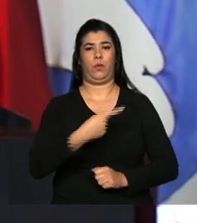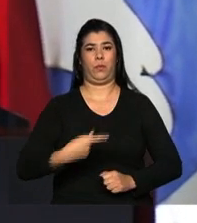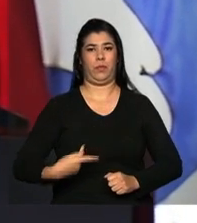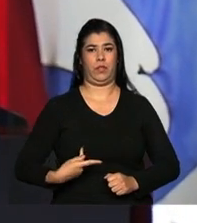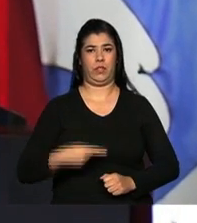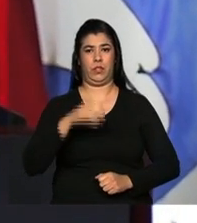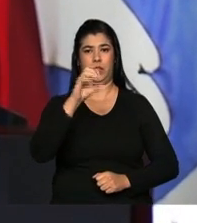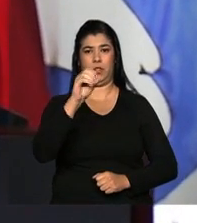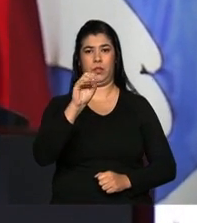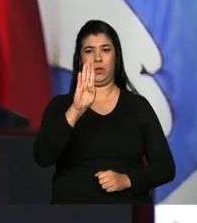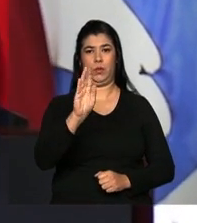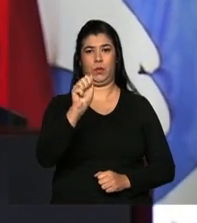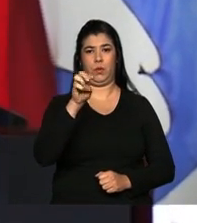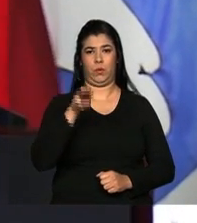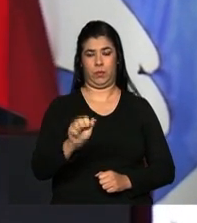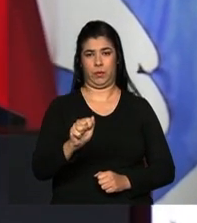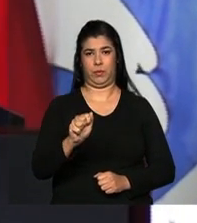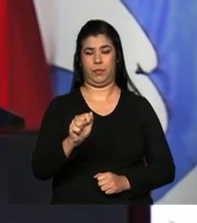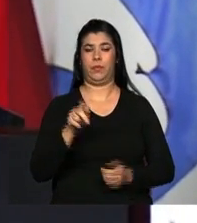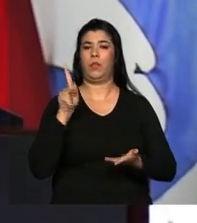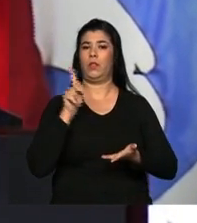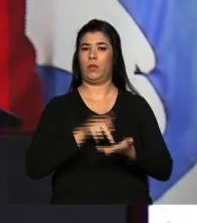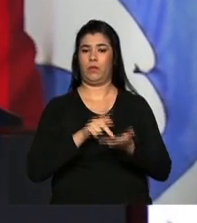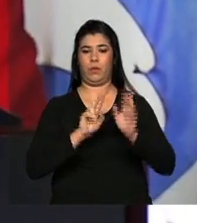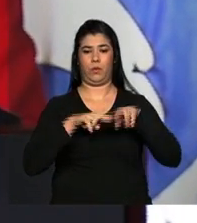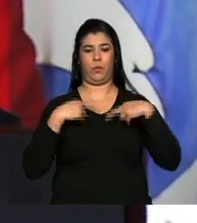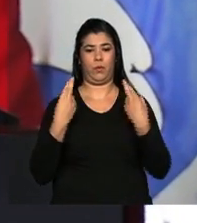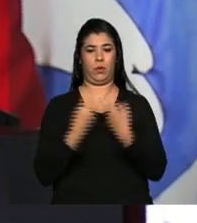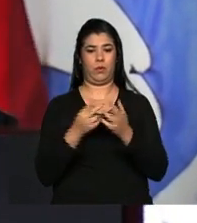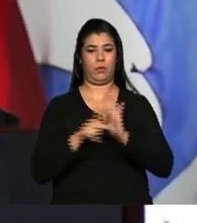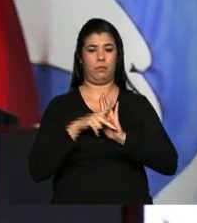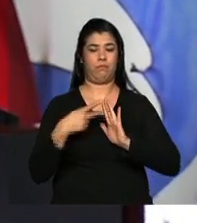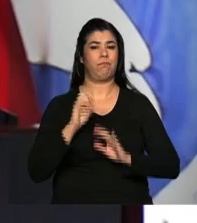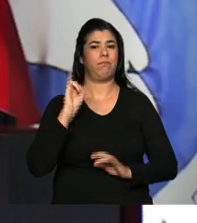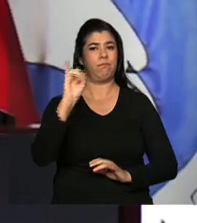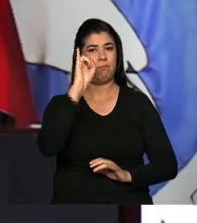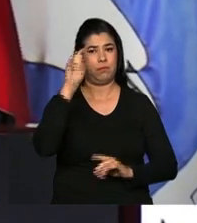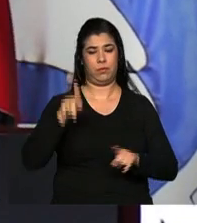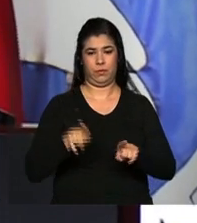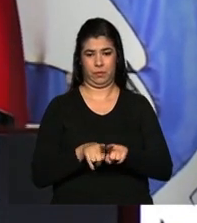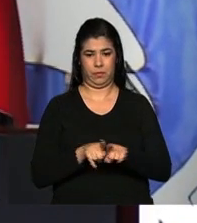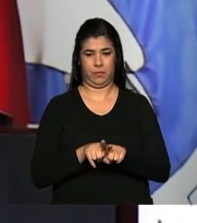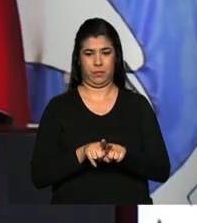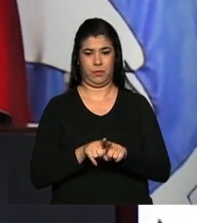Obama. Aliás, reunião esta muito produtiva.